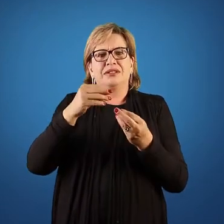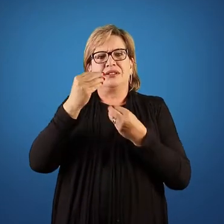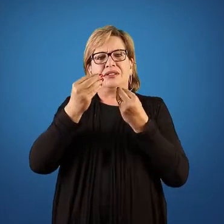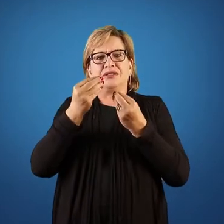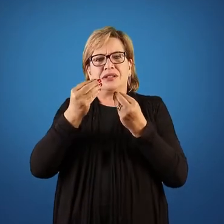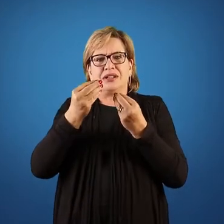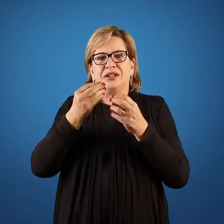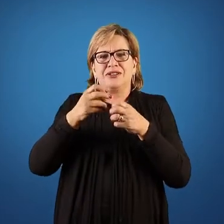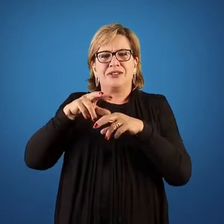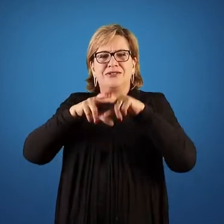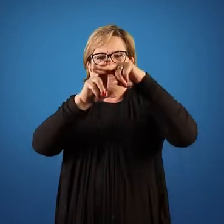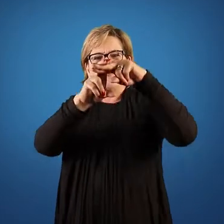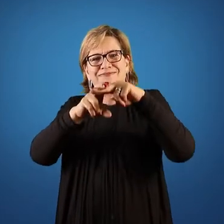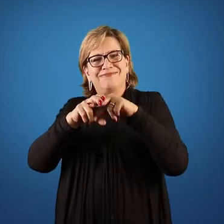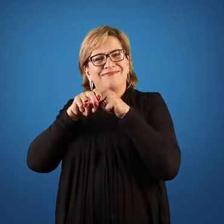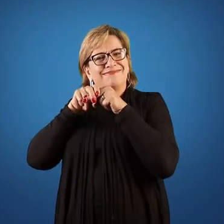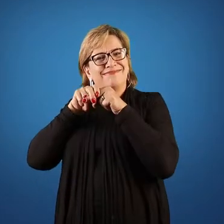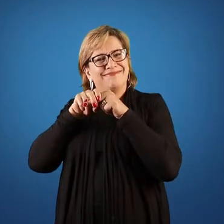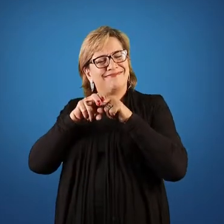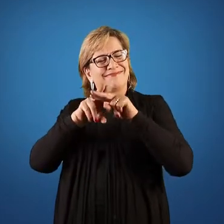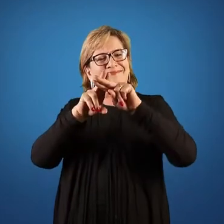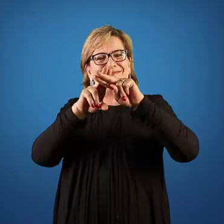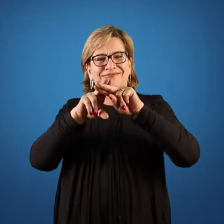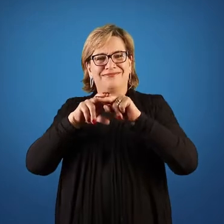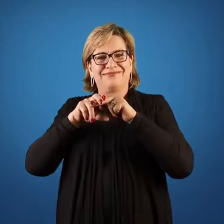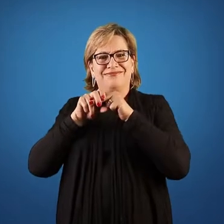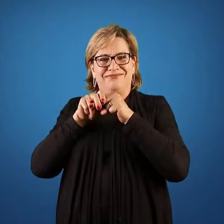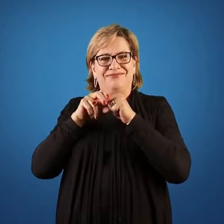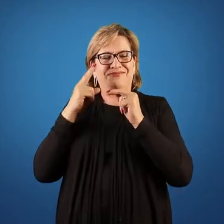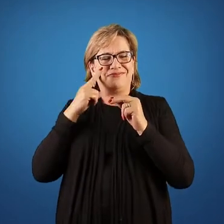um balanço, tá? Então,